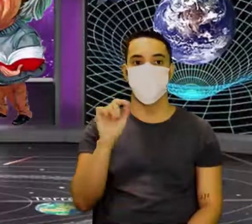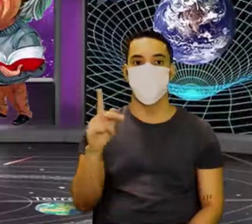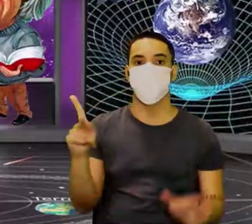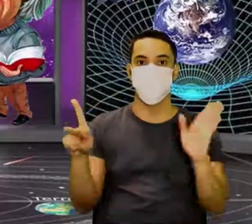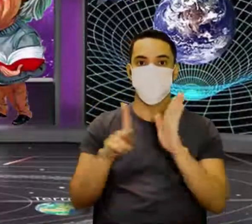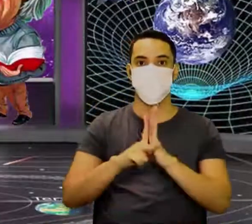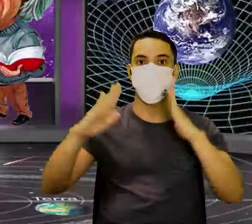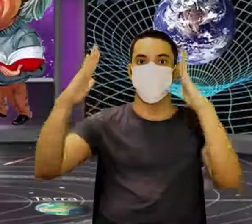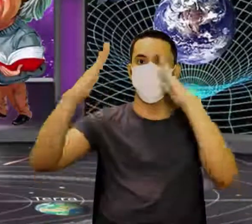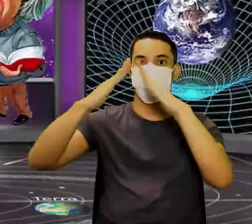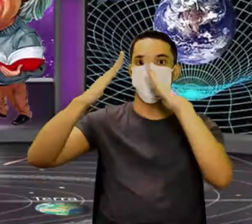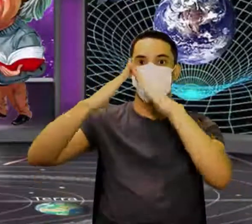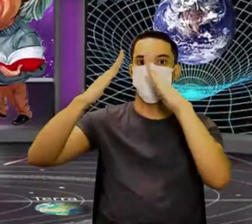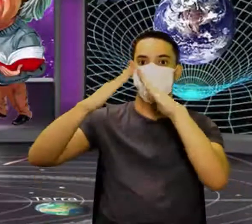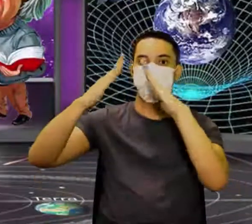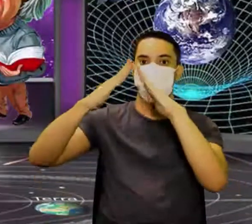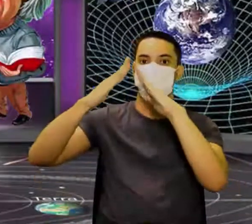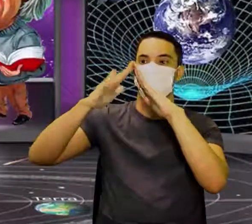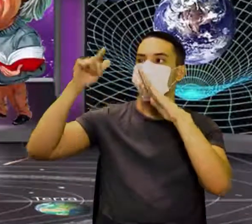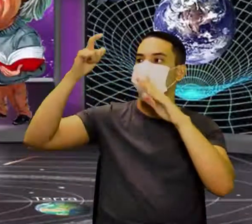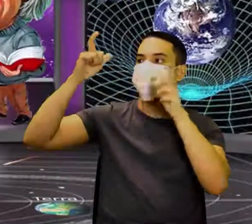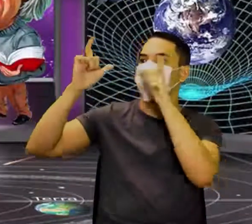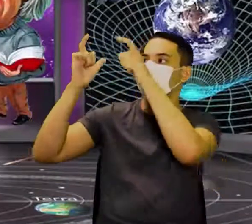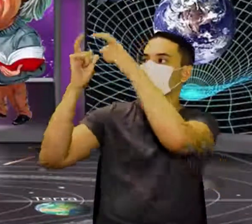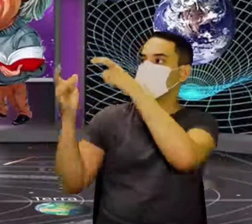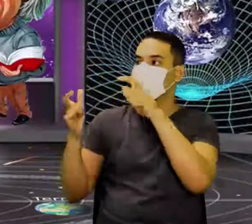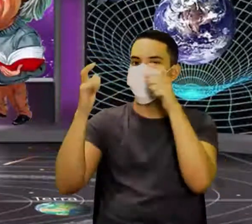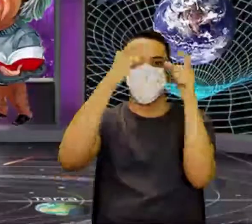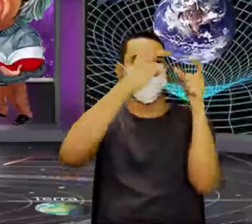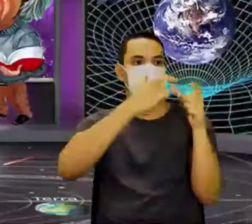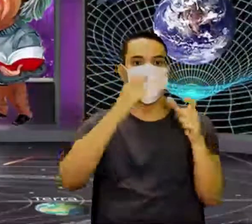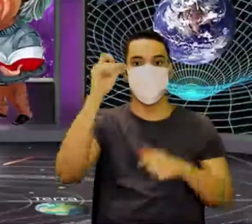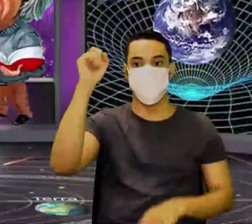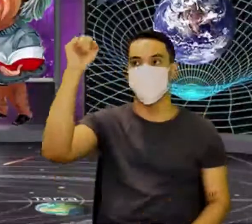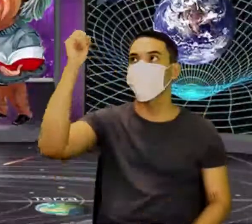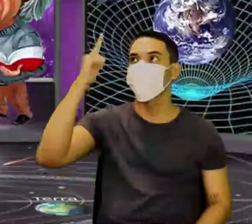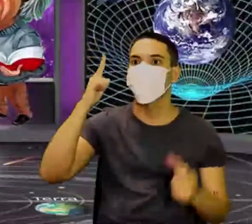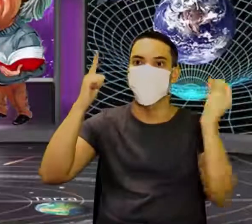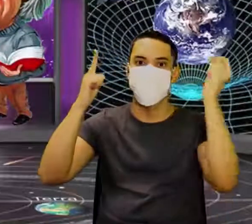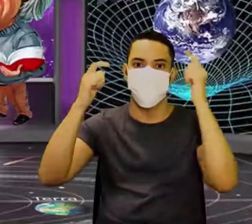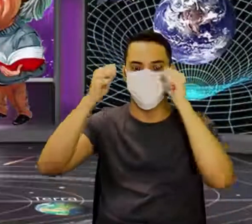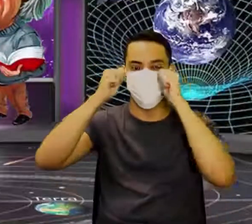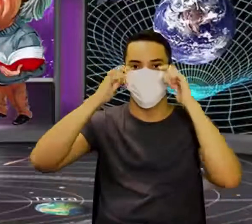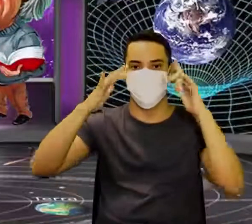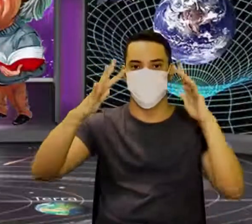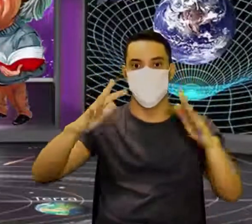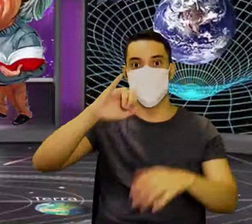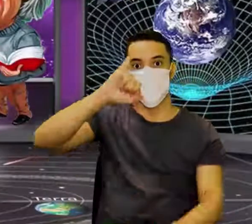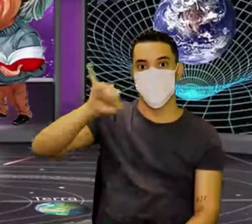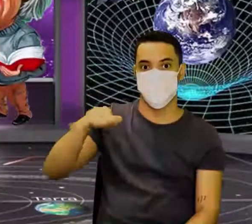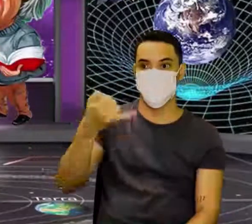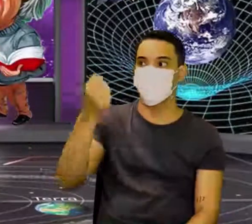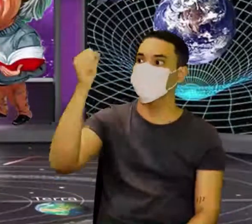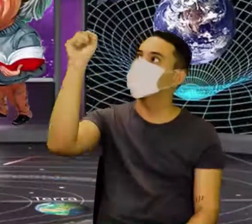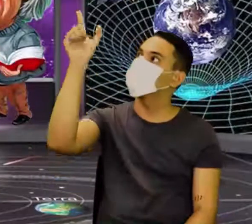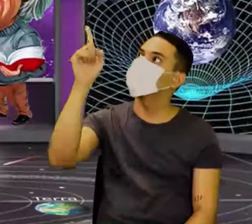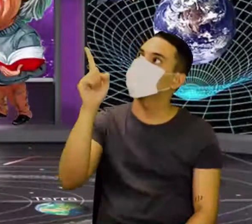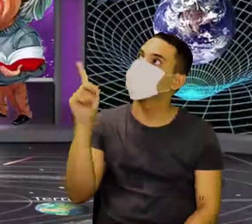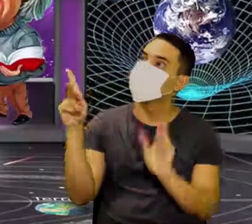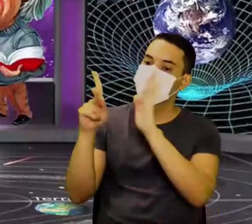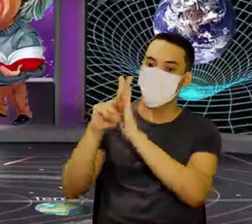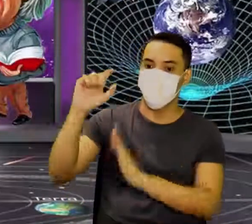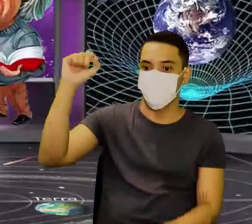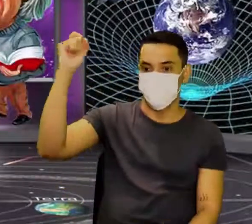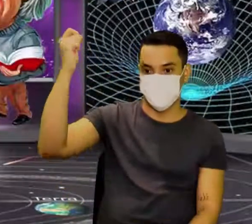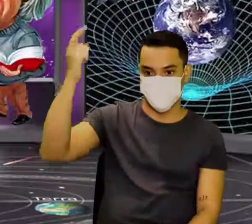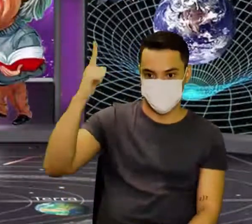placas solares, né? Então, as placas solares são exemplos de geradores luminosos. Eu vou aproveitar as ondas eletromagnéticas, que